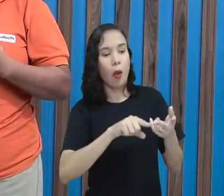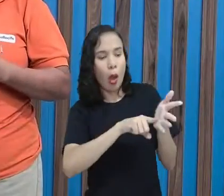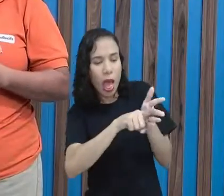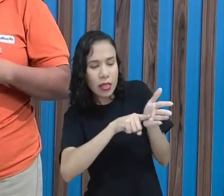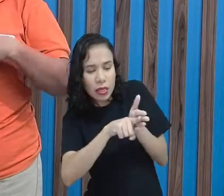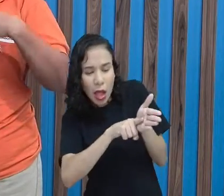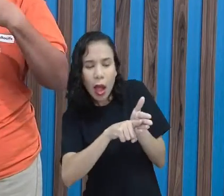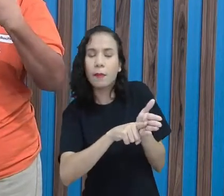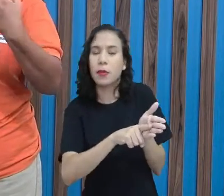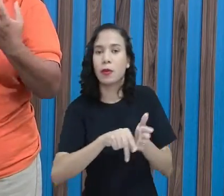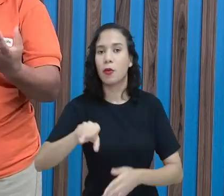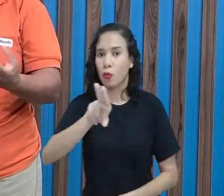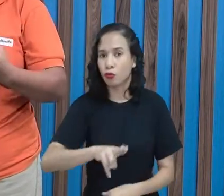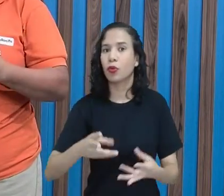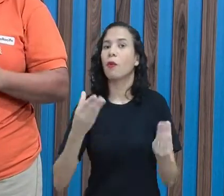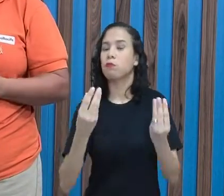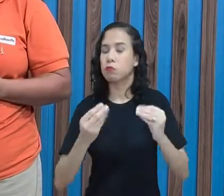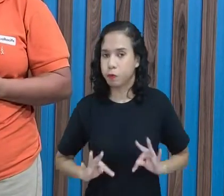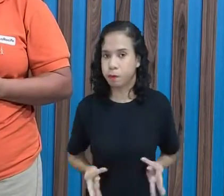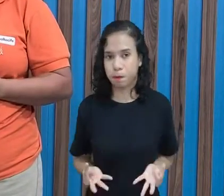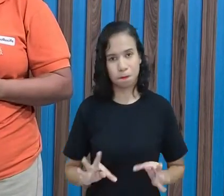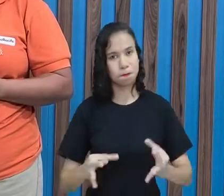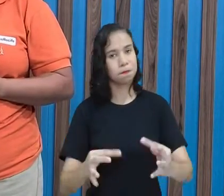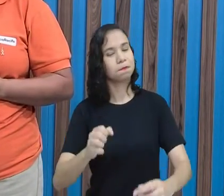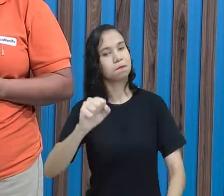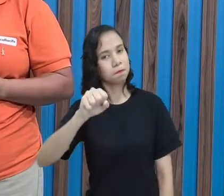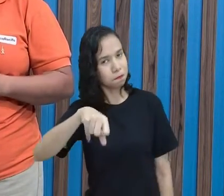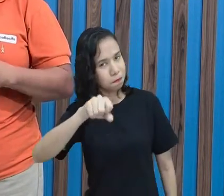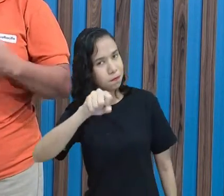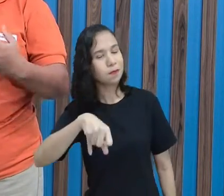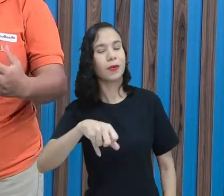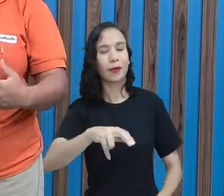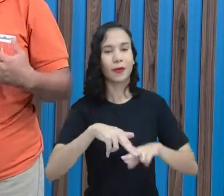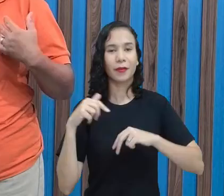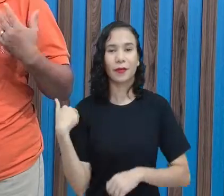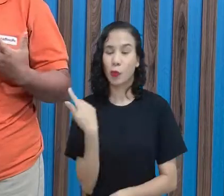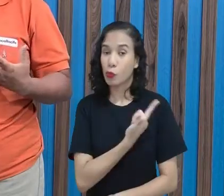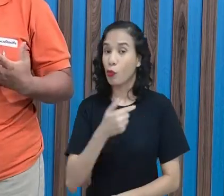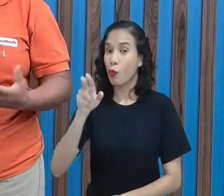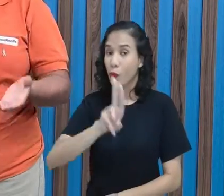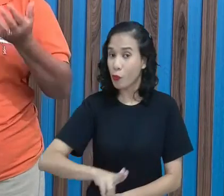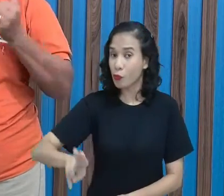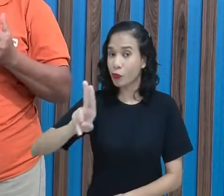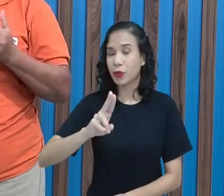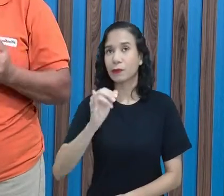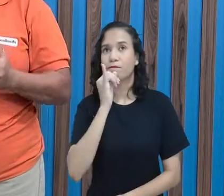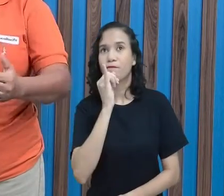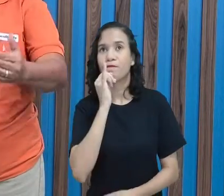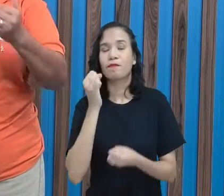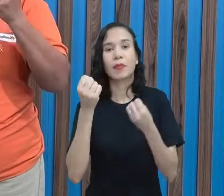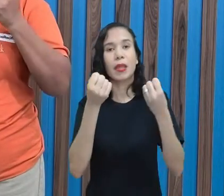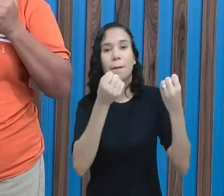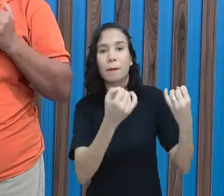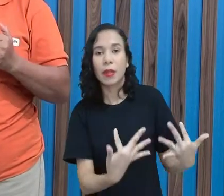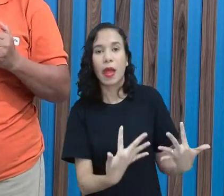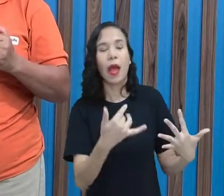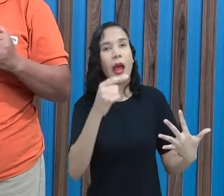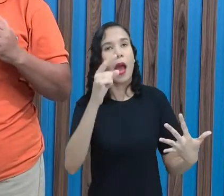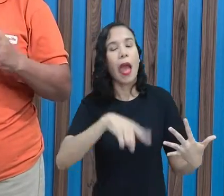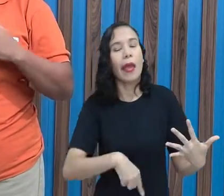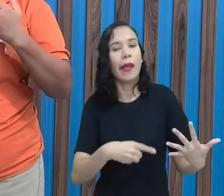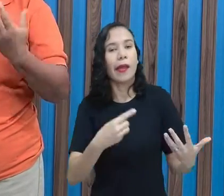gente utiliza bastante essa tecnologia. A gente utiliza, quando eu falo, é que a gente